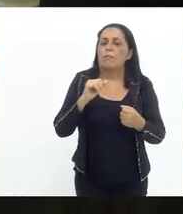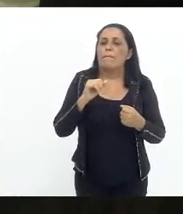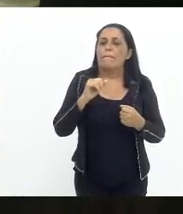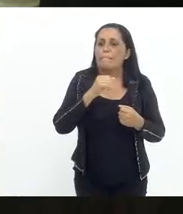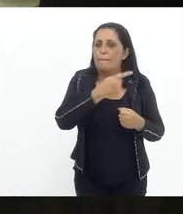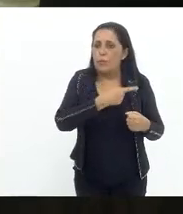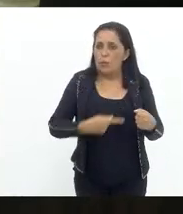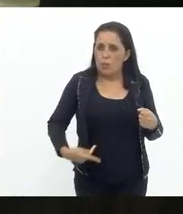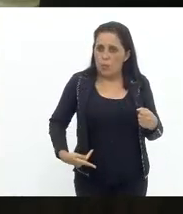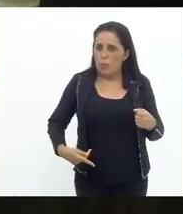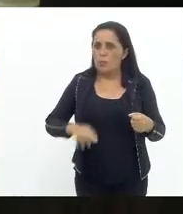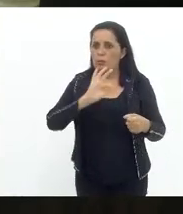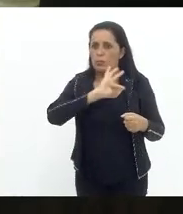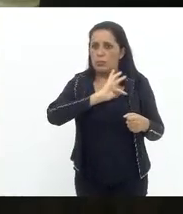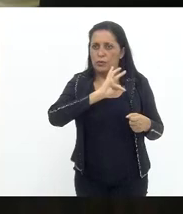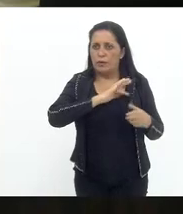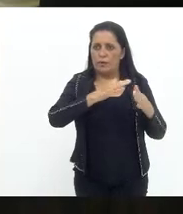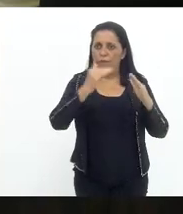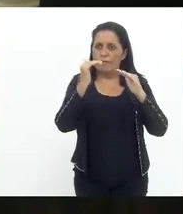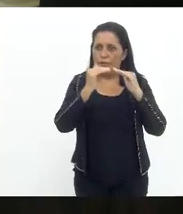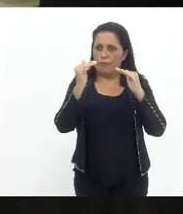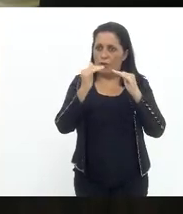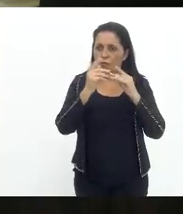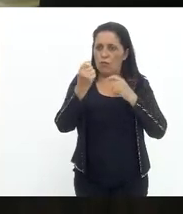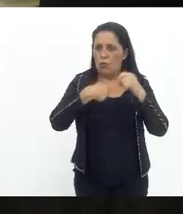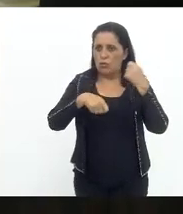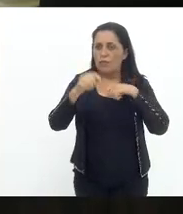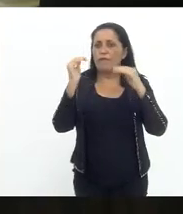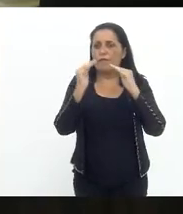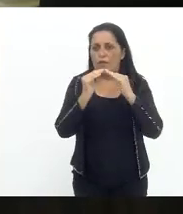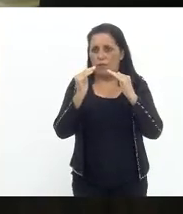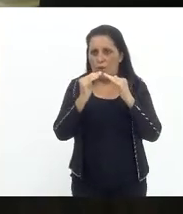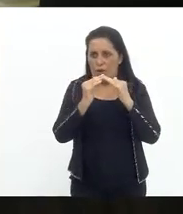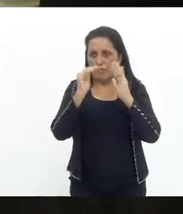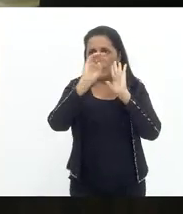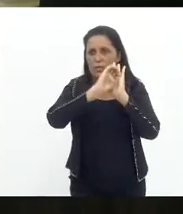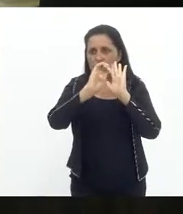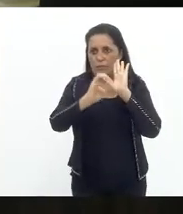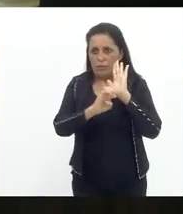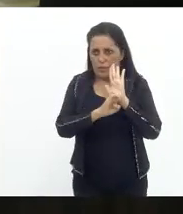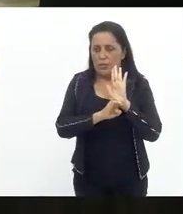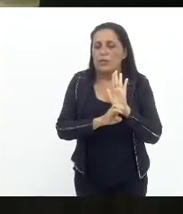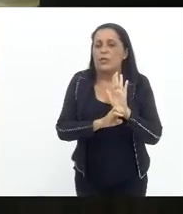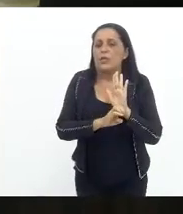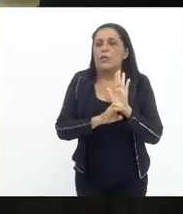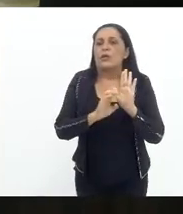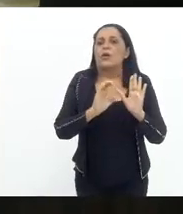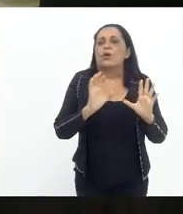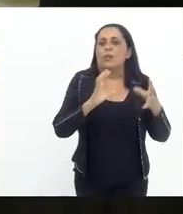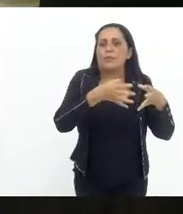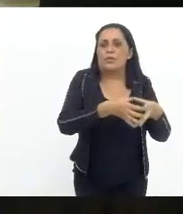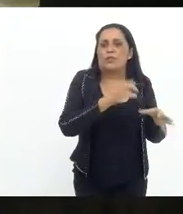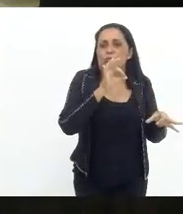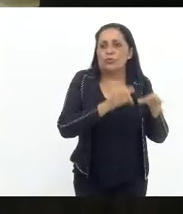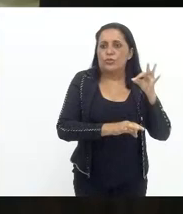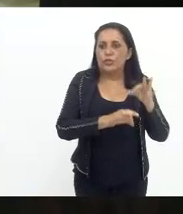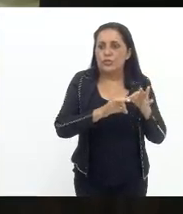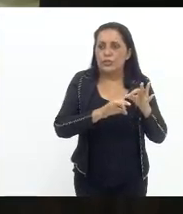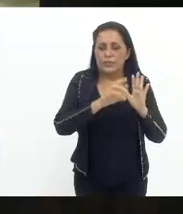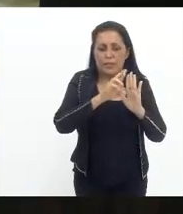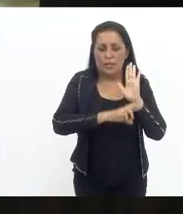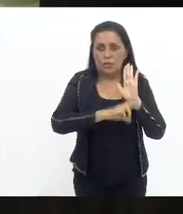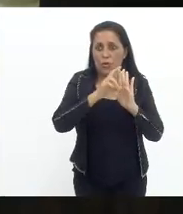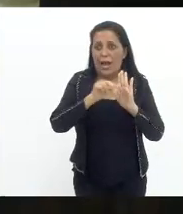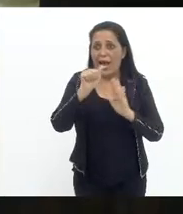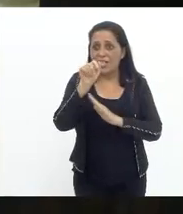De orçamento, finanças, fiscalização financeira e controle, favorável com as emendas da Comissão de Constituição e Justiça. Relatores, deputados, Átila